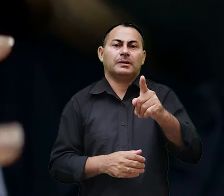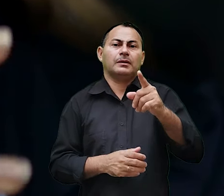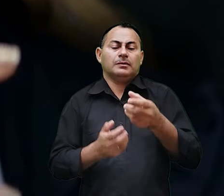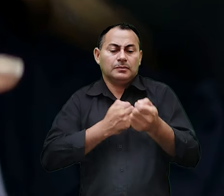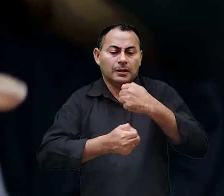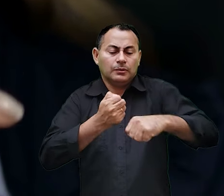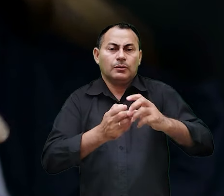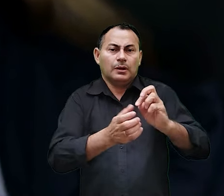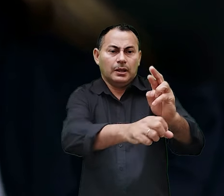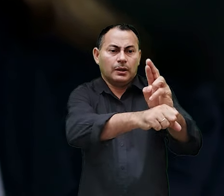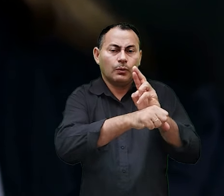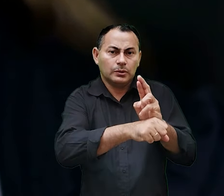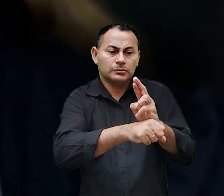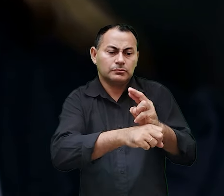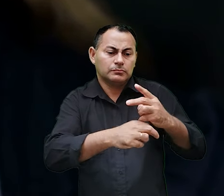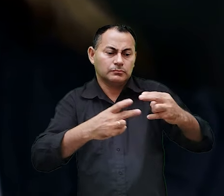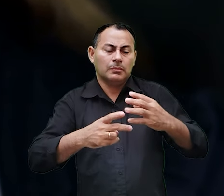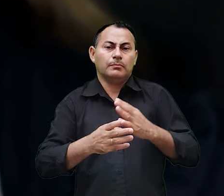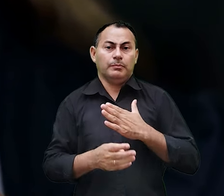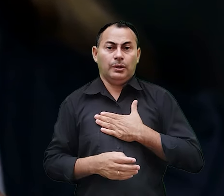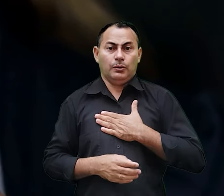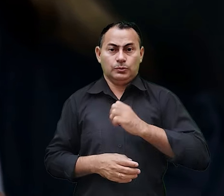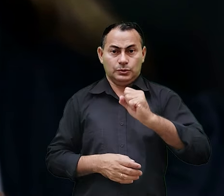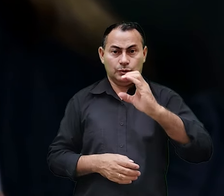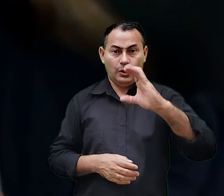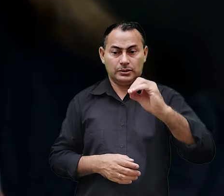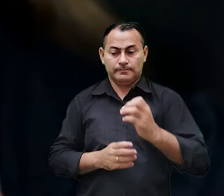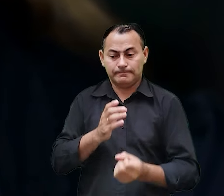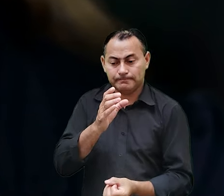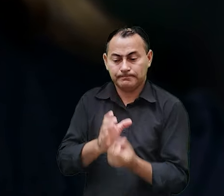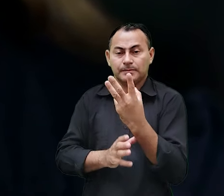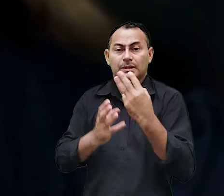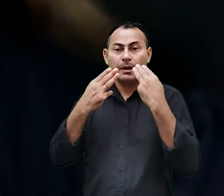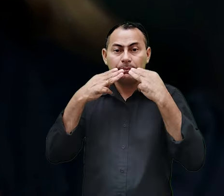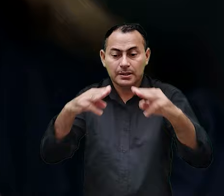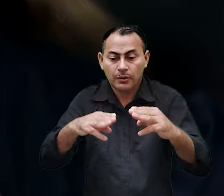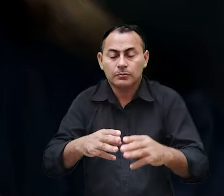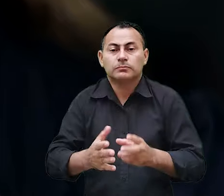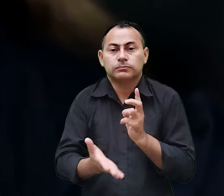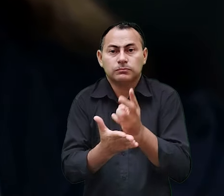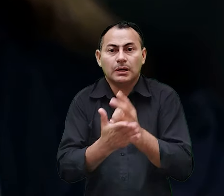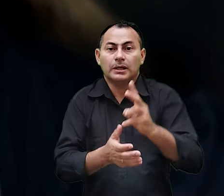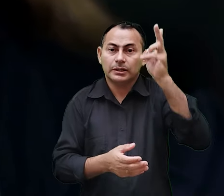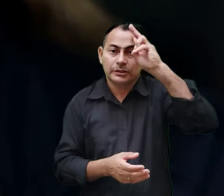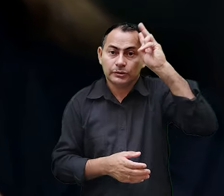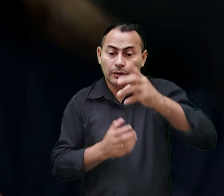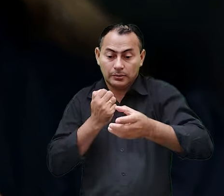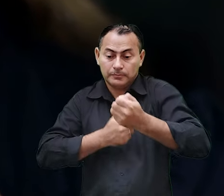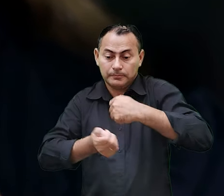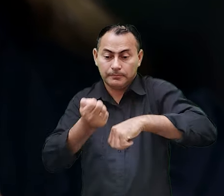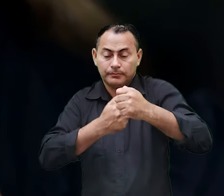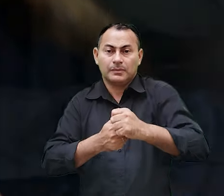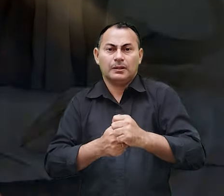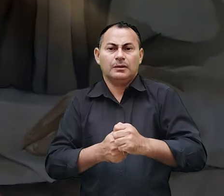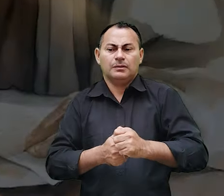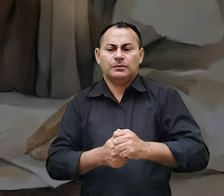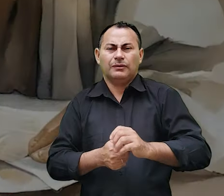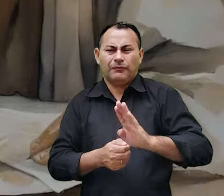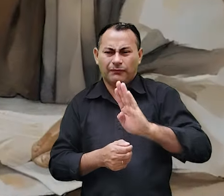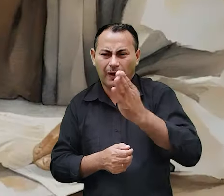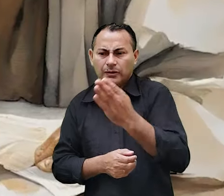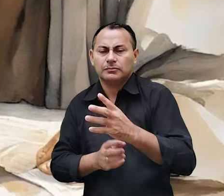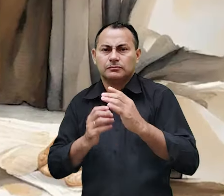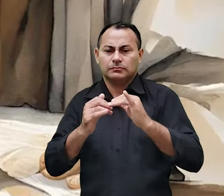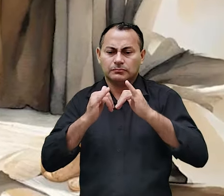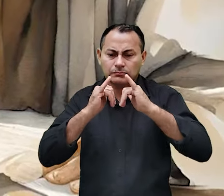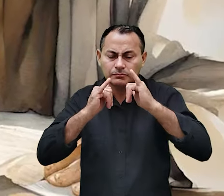você? Você administrou os recursos como meu sócio na implantação dessa missão? A parábola do administrador